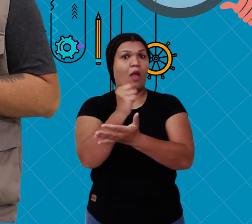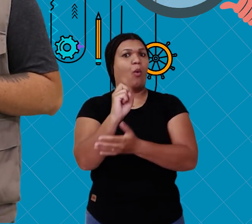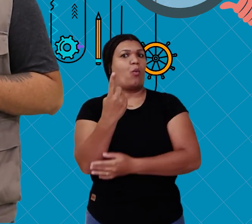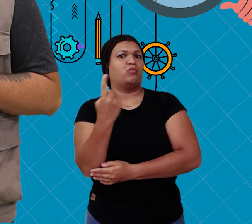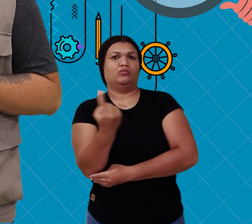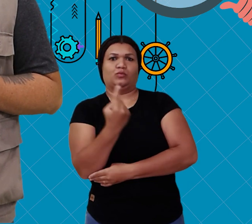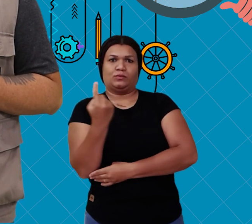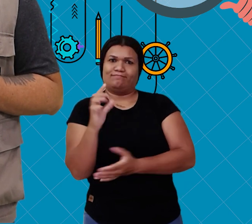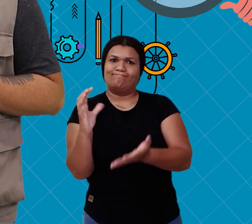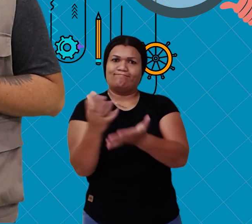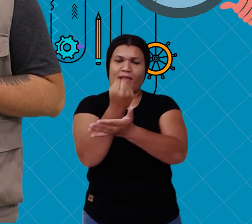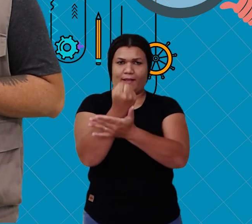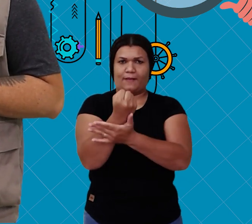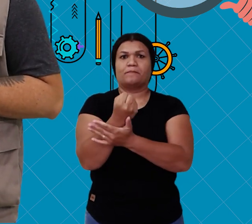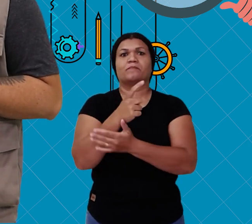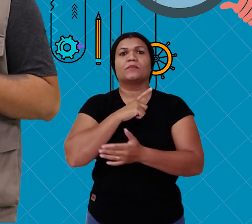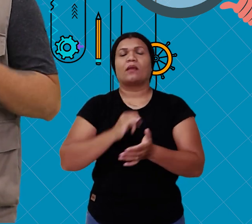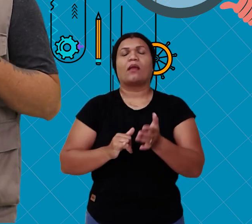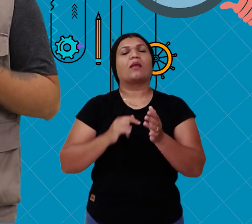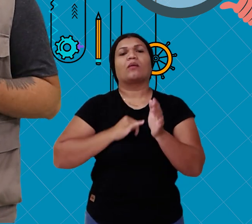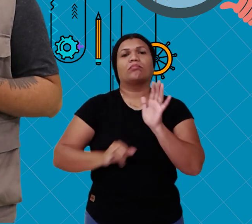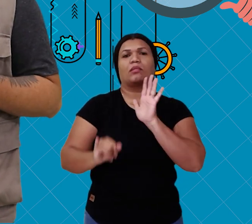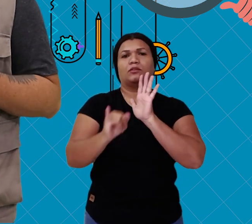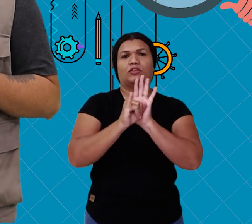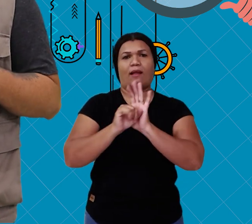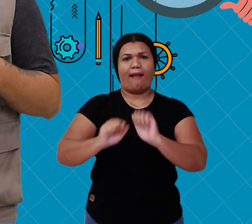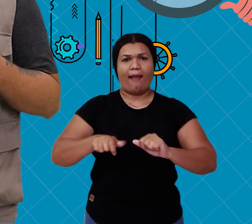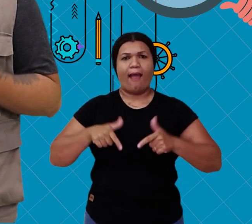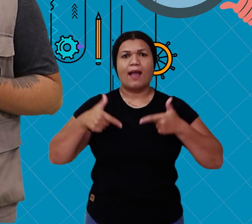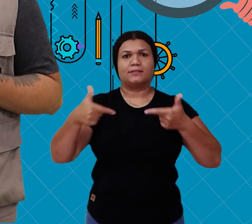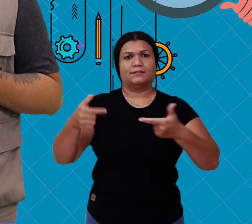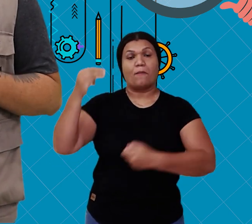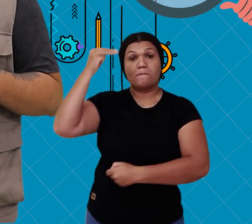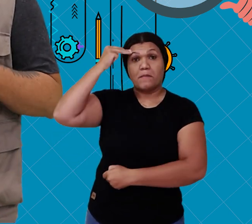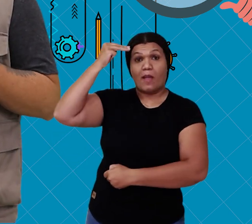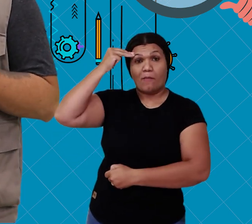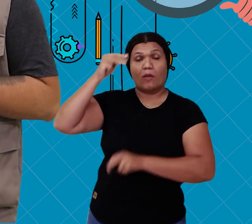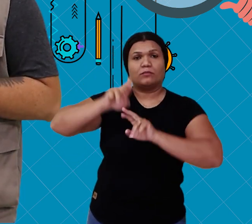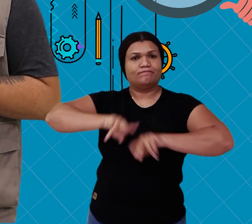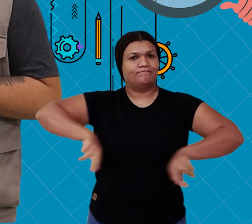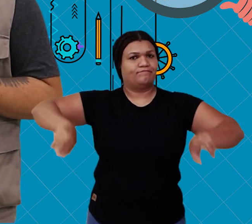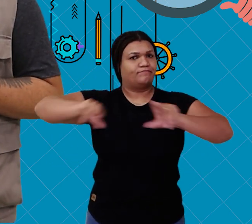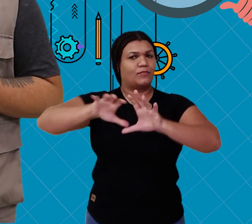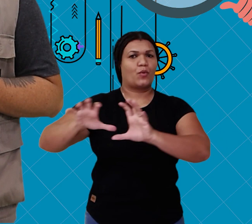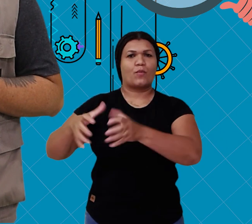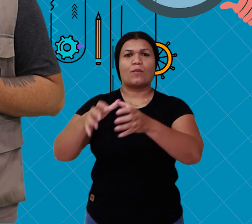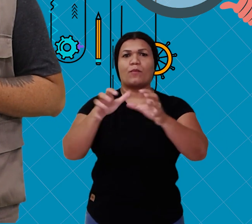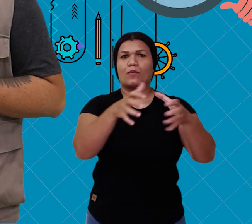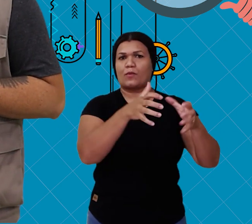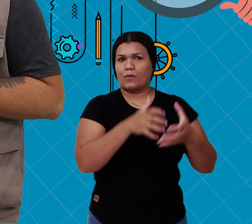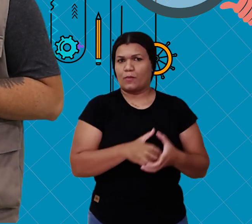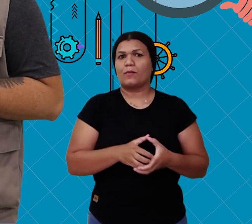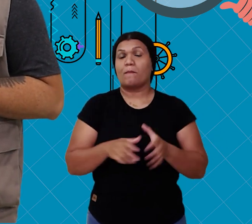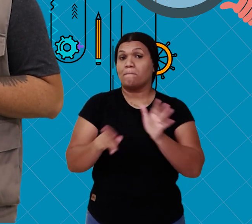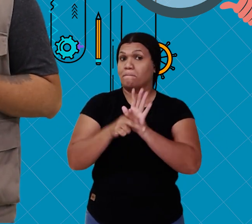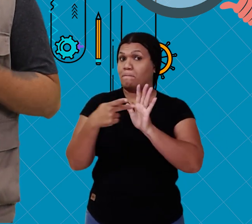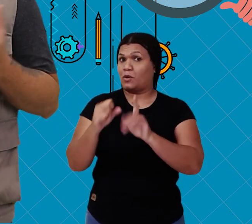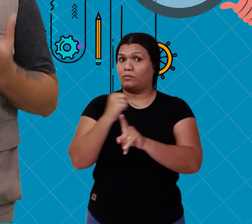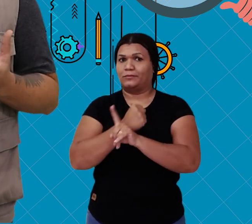conjunto, portadores de referência à identidade, à ação, à memória dos diferentes grupos